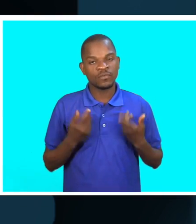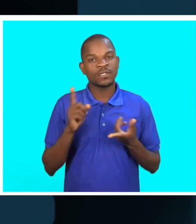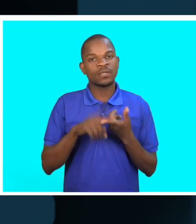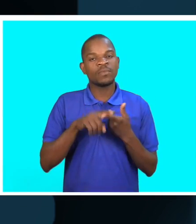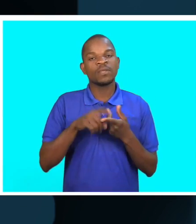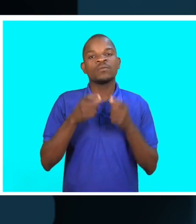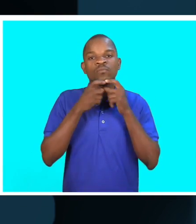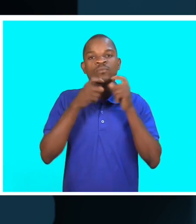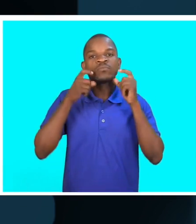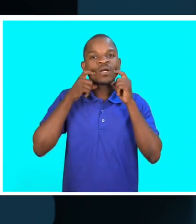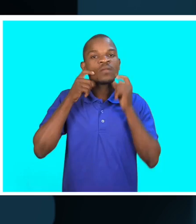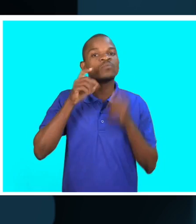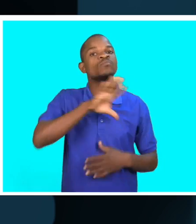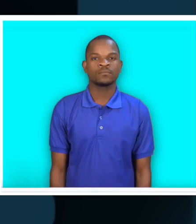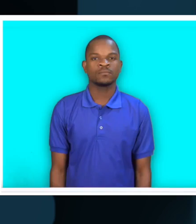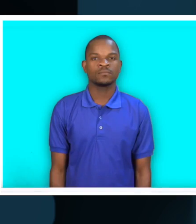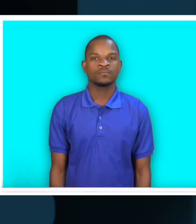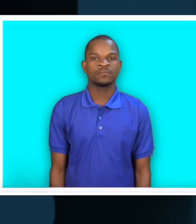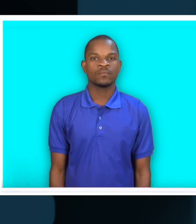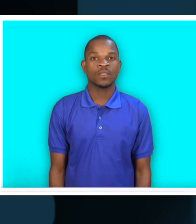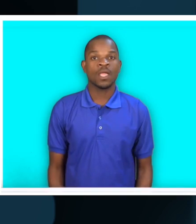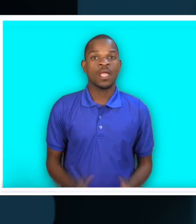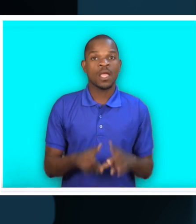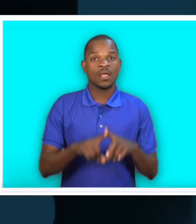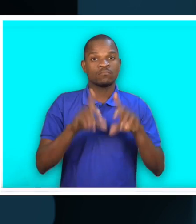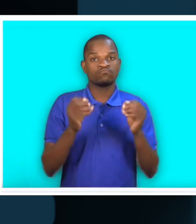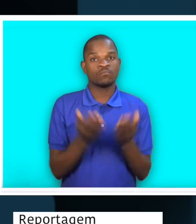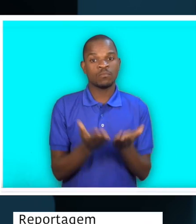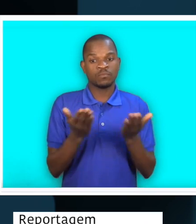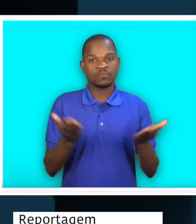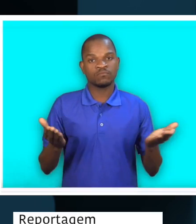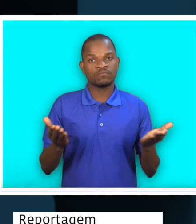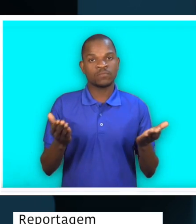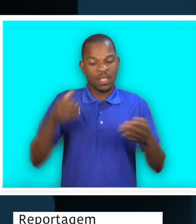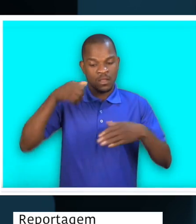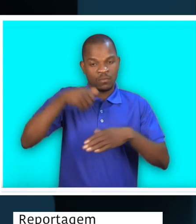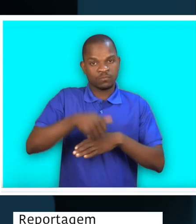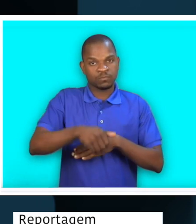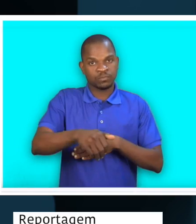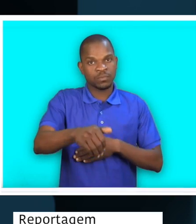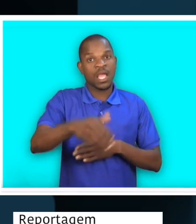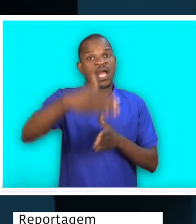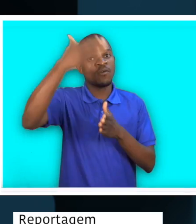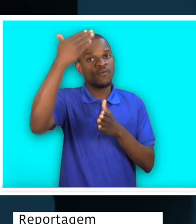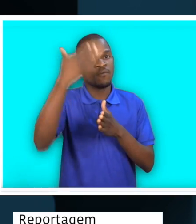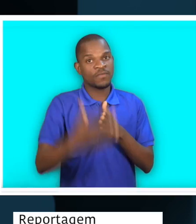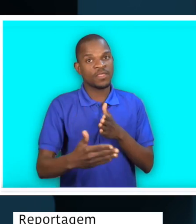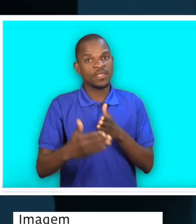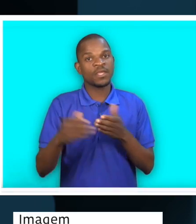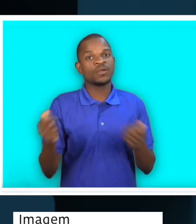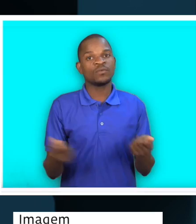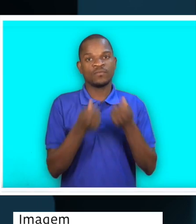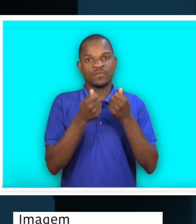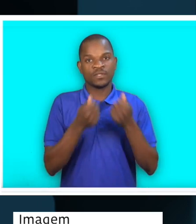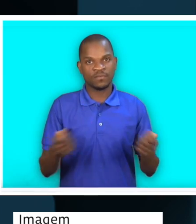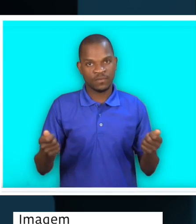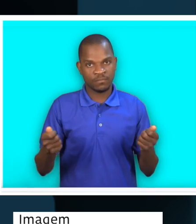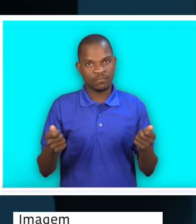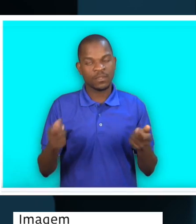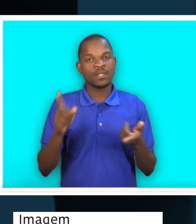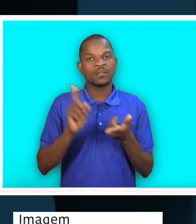e dos moçambicanos no seu todo. As exposições vão decorrer até ao fim do